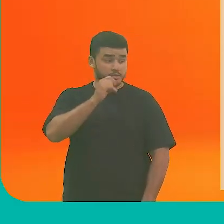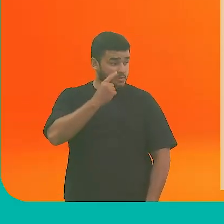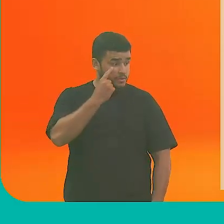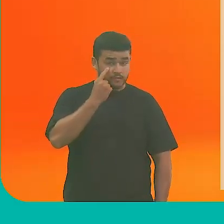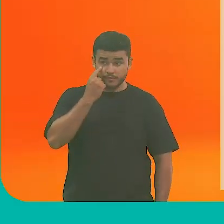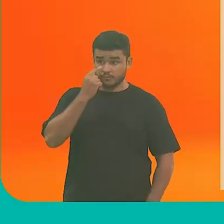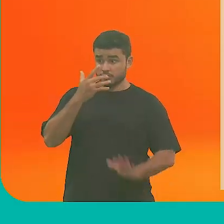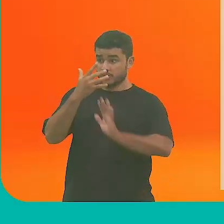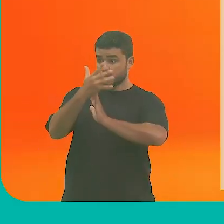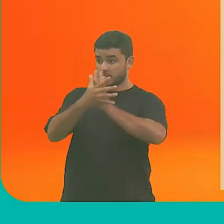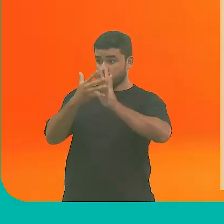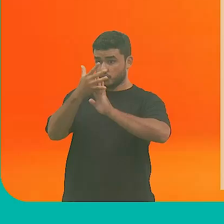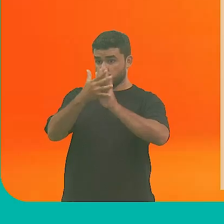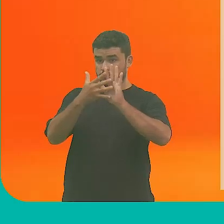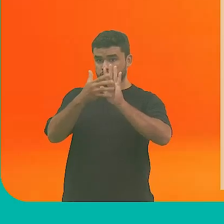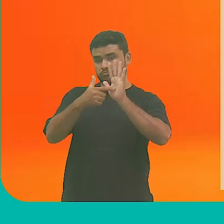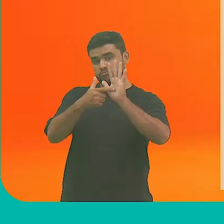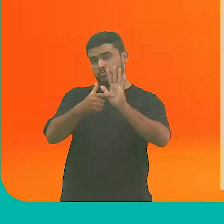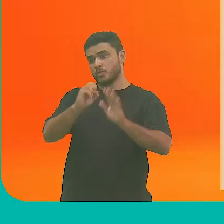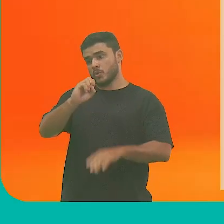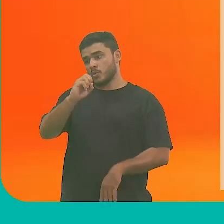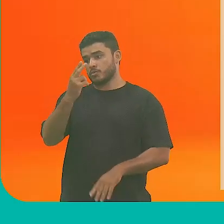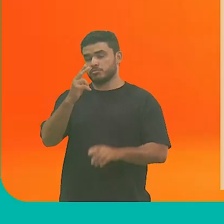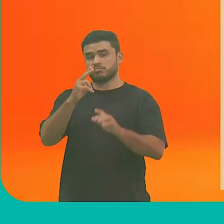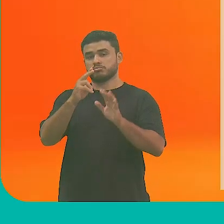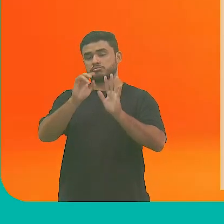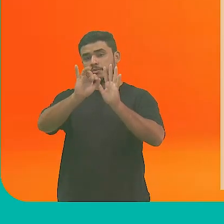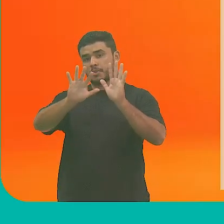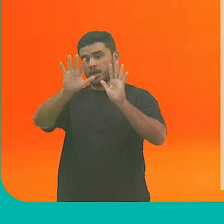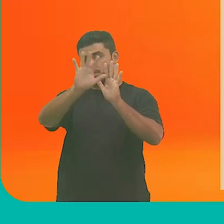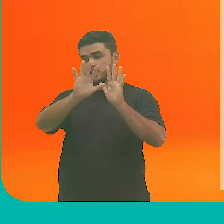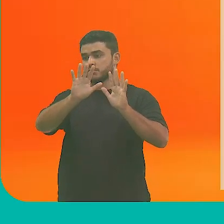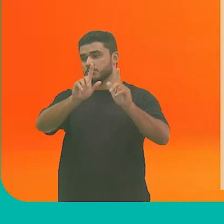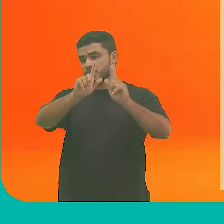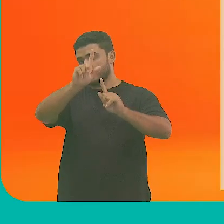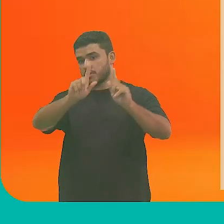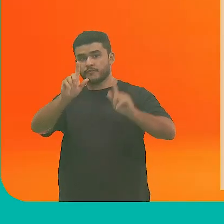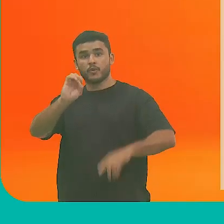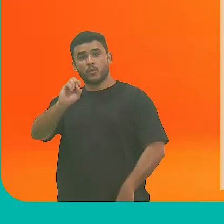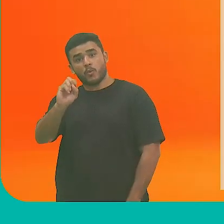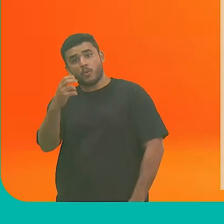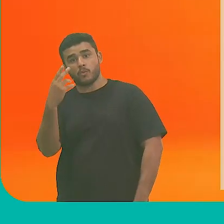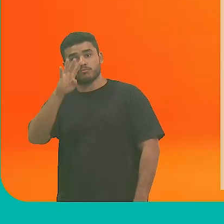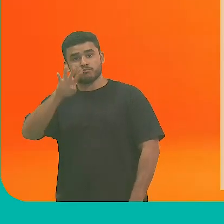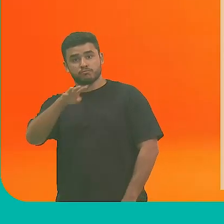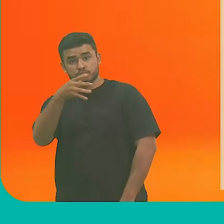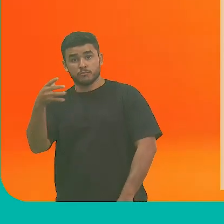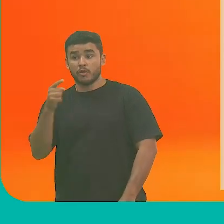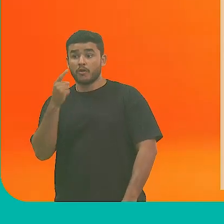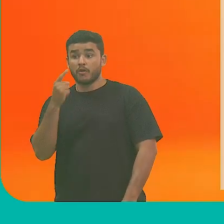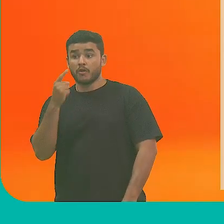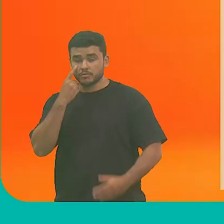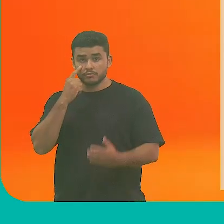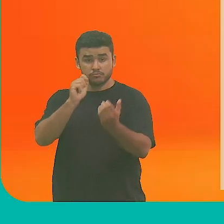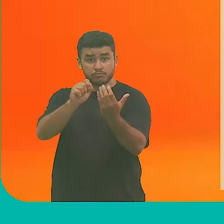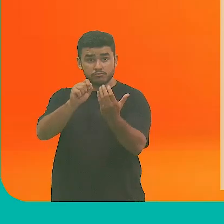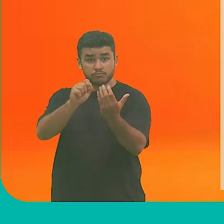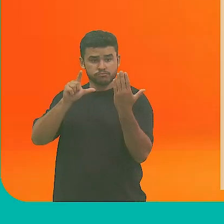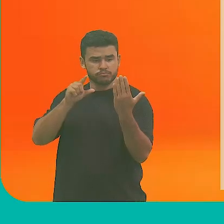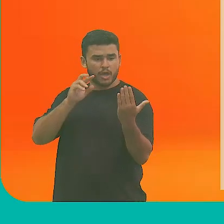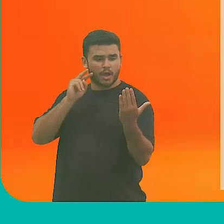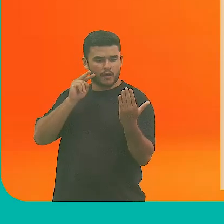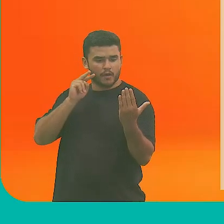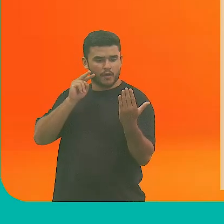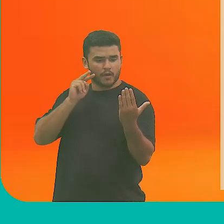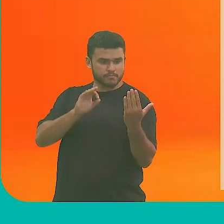vai te dar uma tabela ou um gráfico e tu vai resolver uma situação a partir daquela tabela